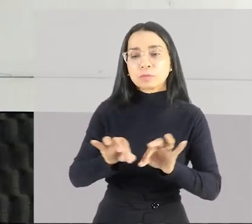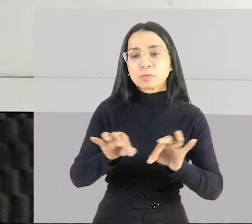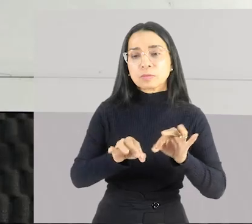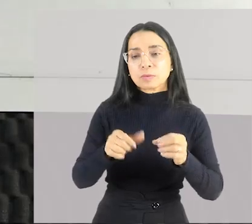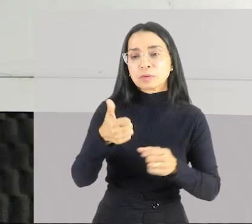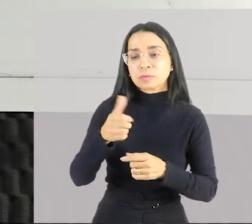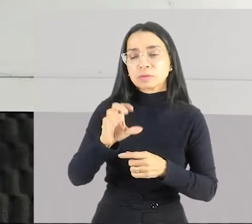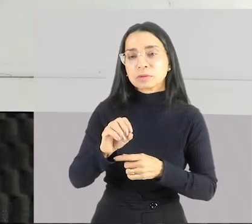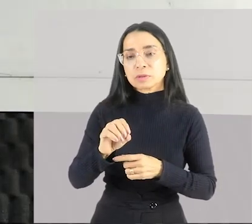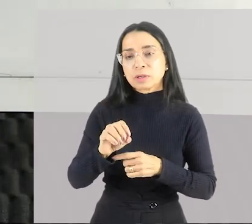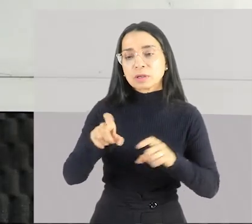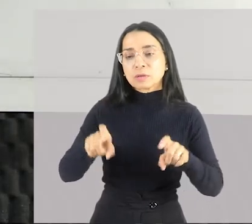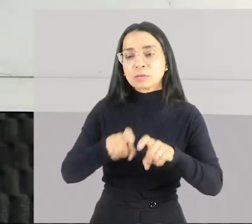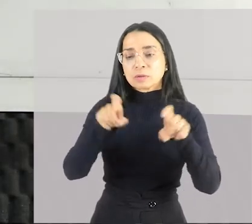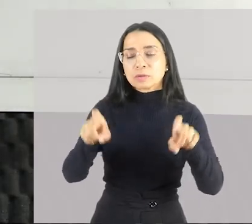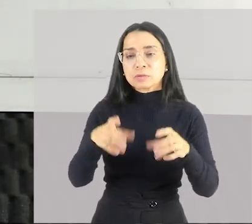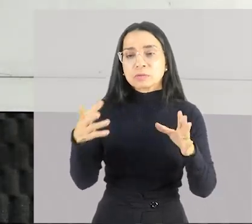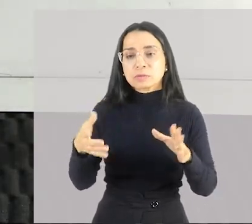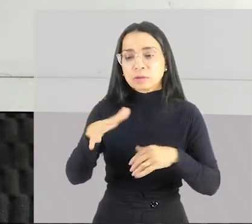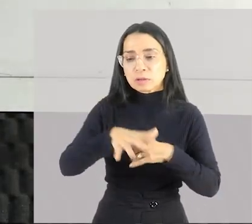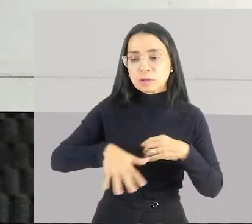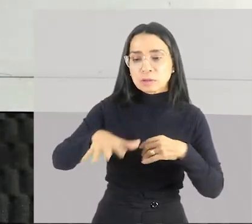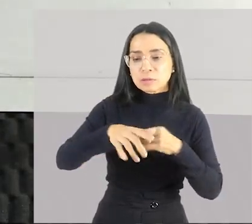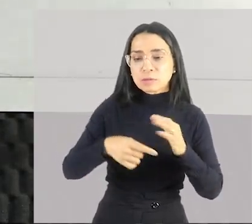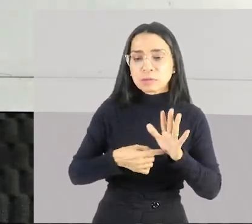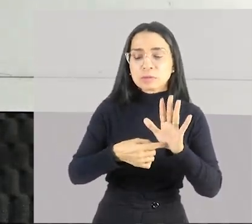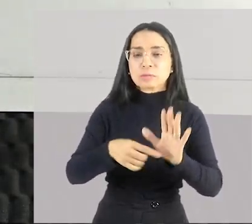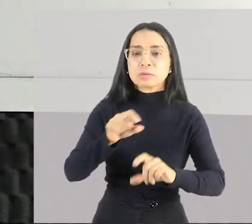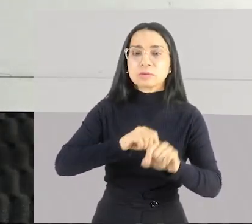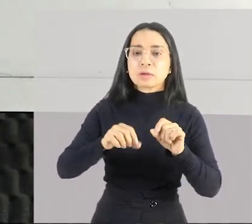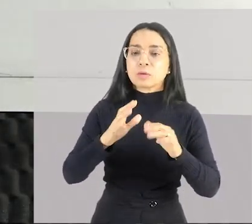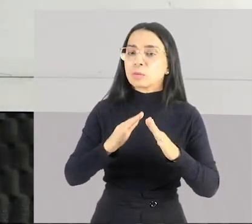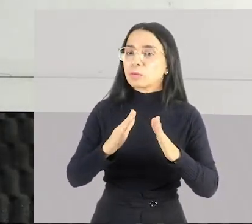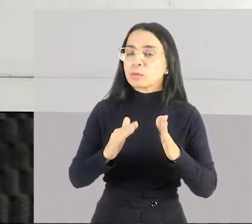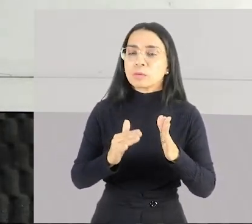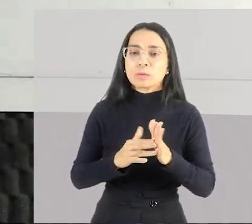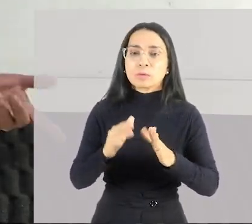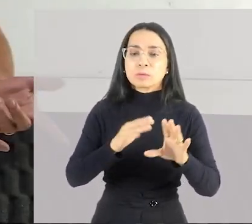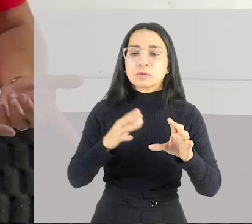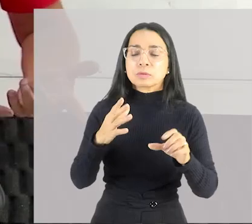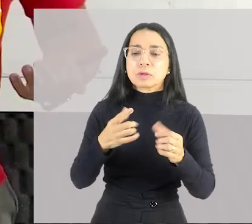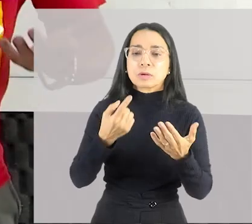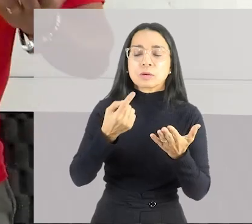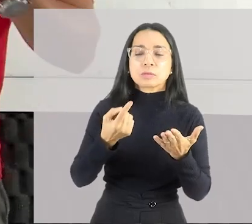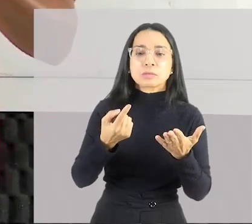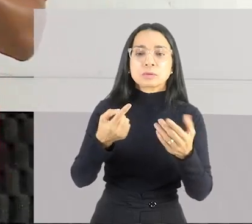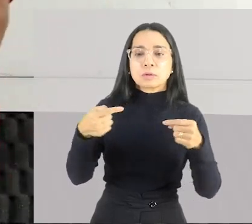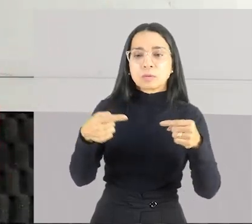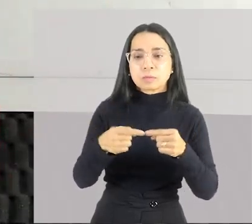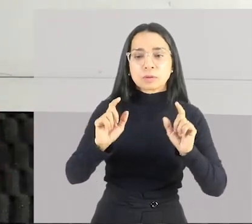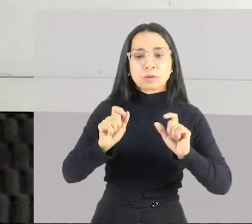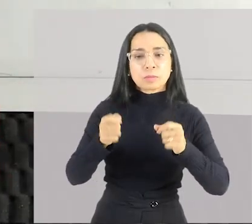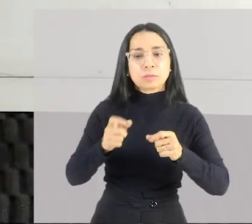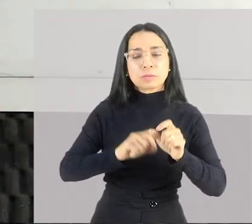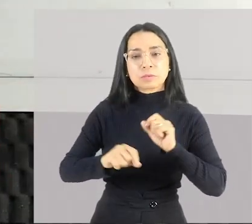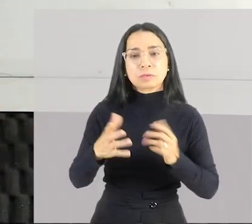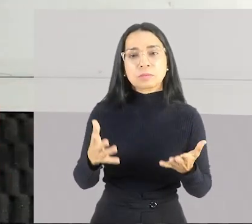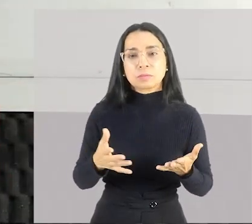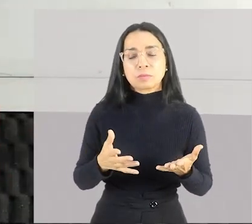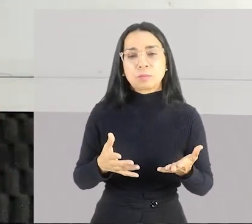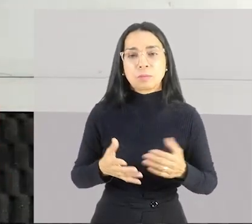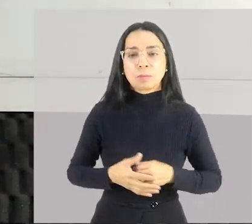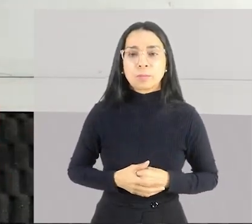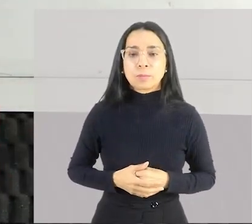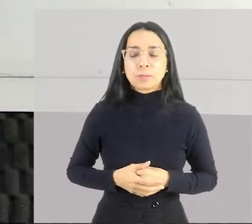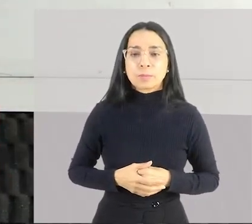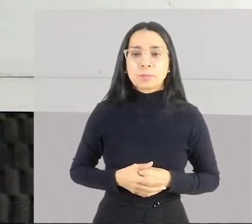computadores é o meu espaço amostral o total de combinações possíveis is é combinação por quê Porque não é arranjo porque não interessa a ordem né